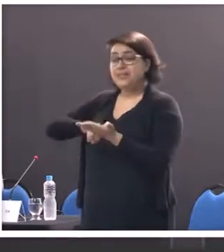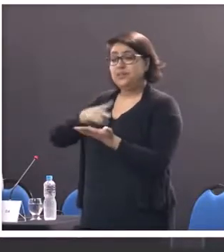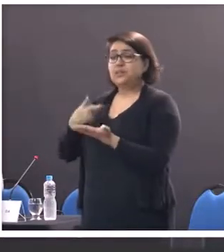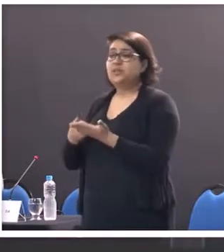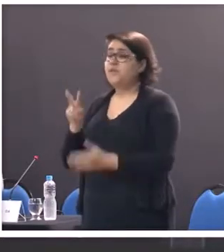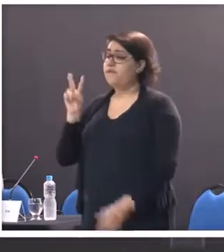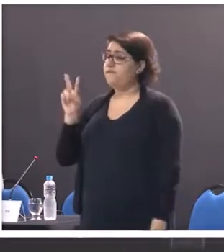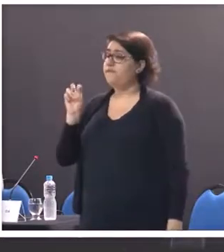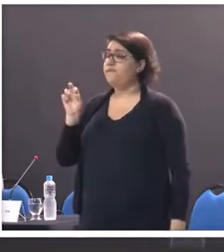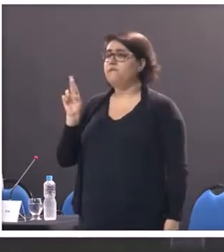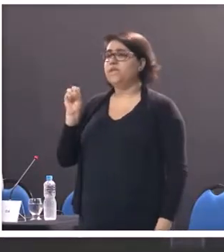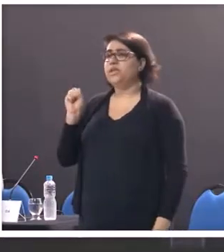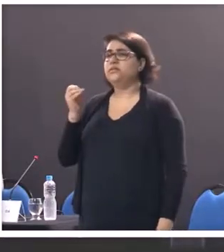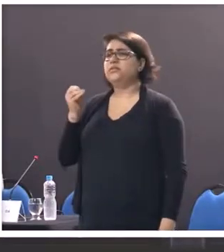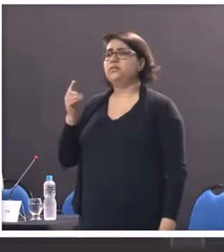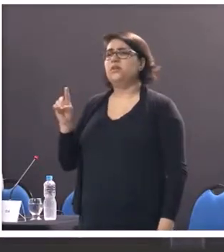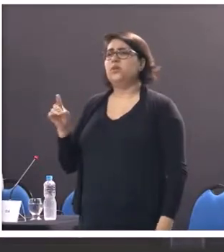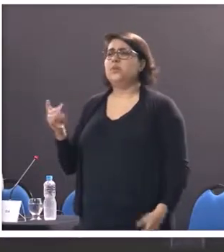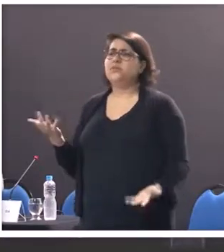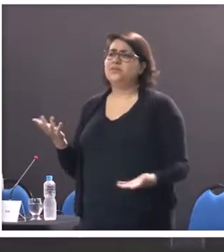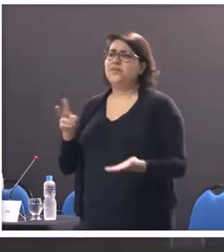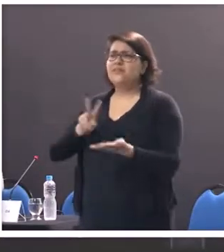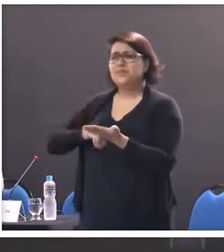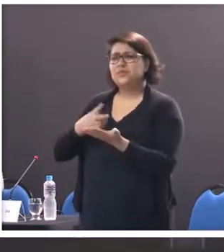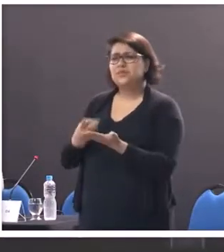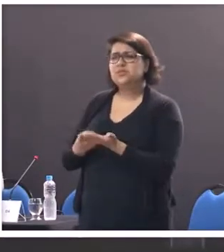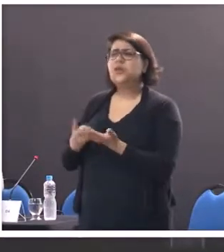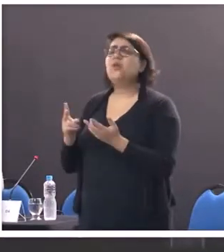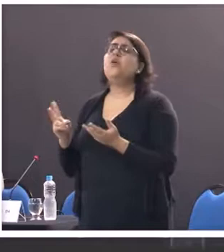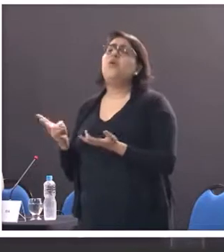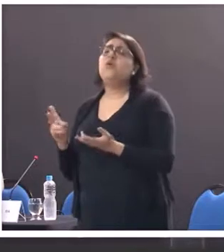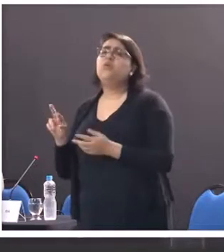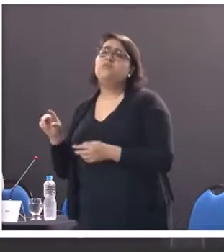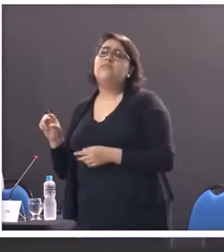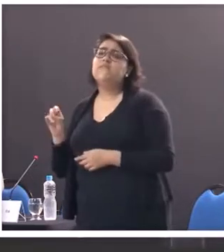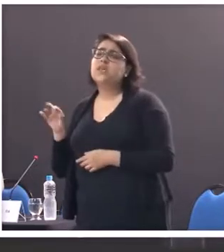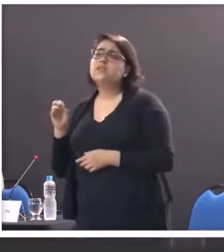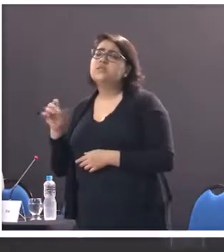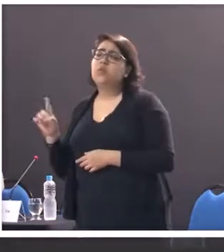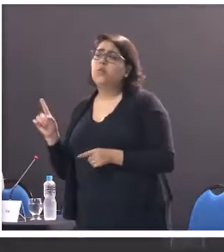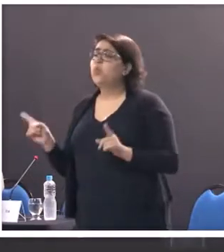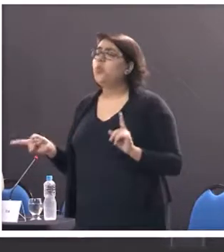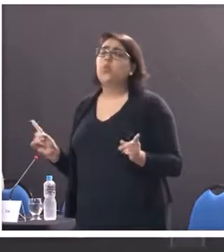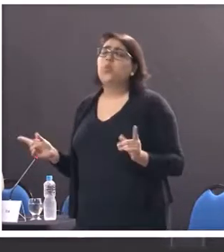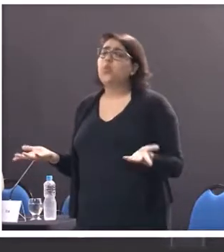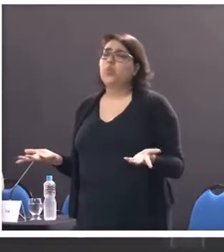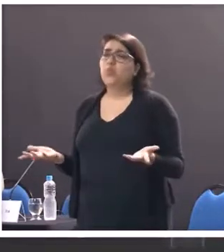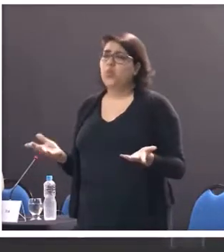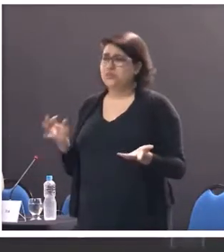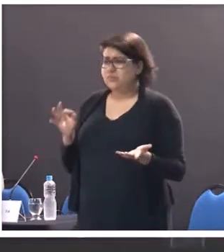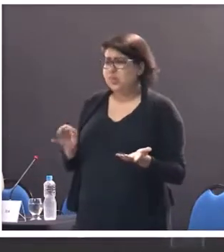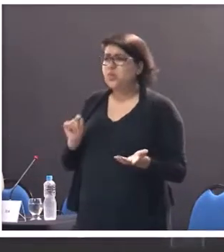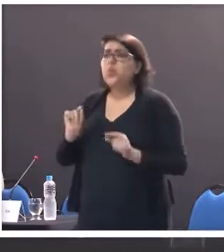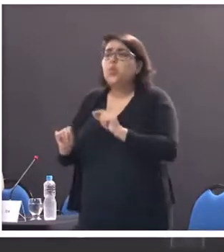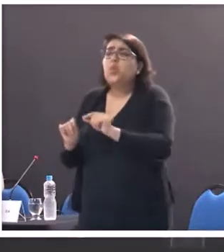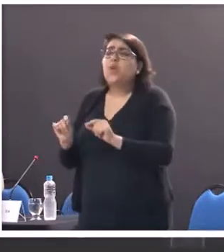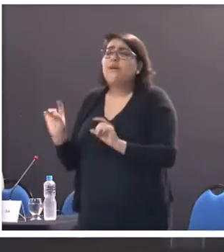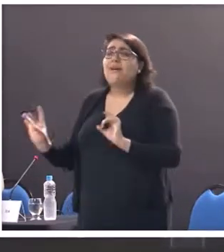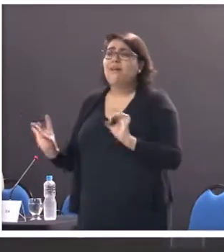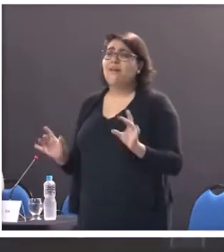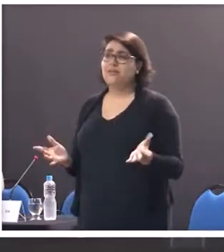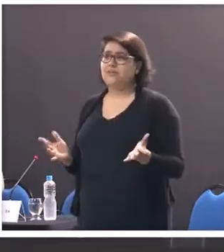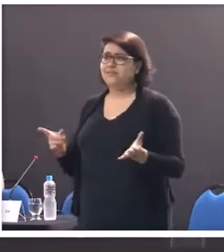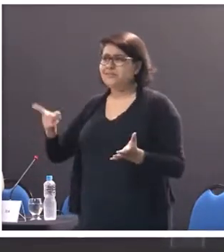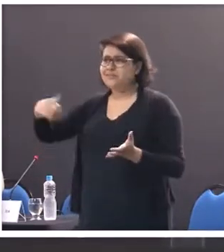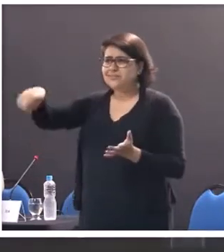versão. Mas como assim? É tradução ou é versão? O que é tradução? O que é versão? Alguém